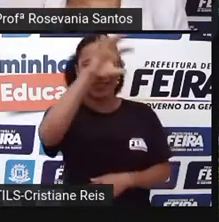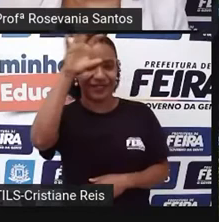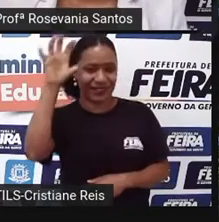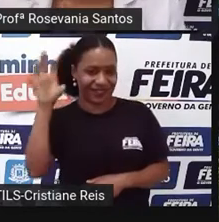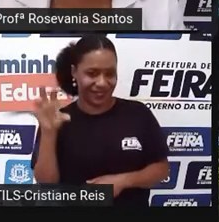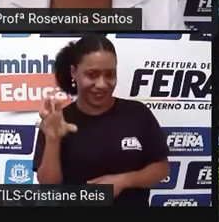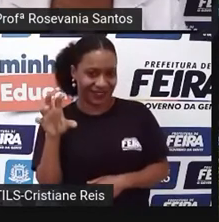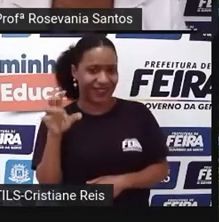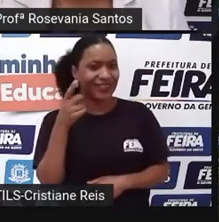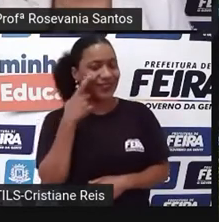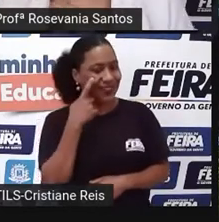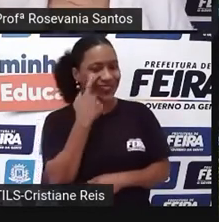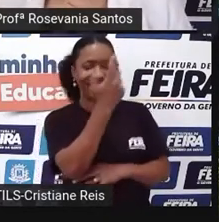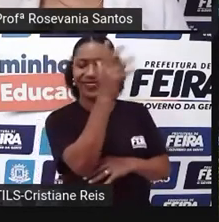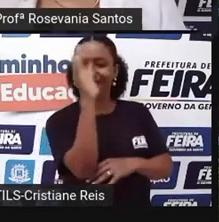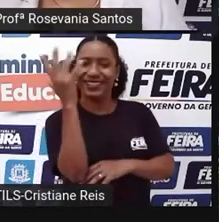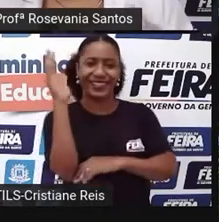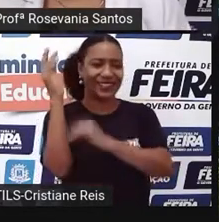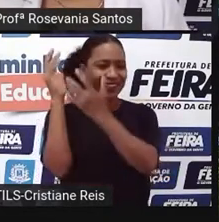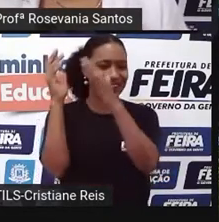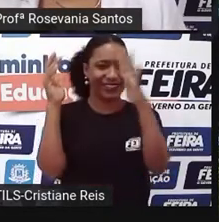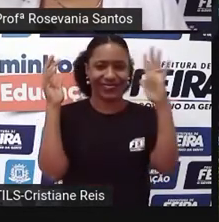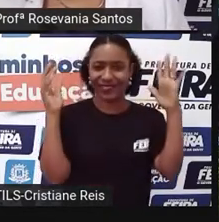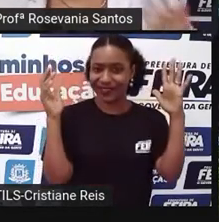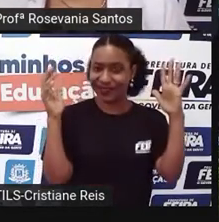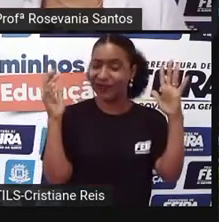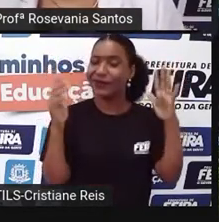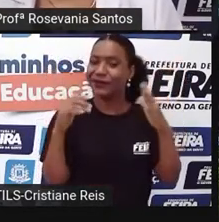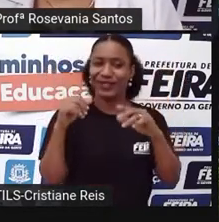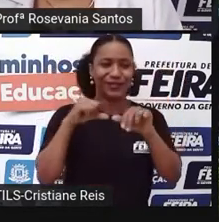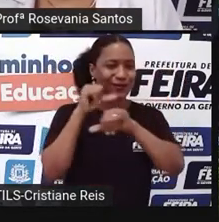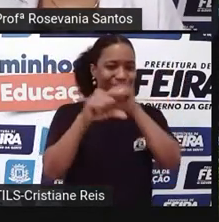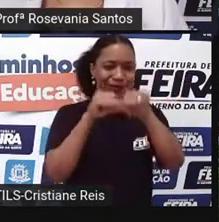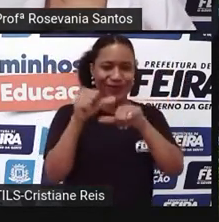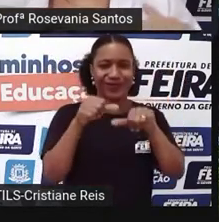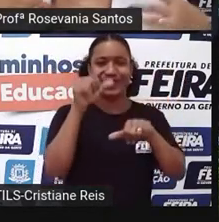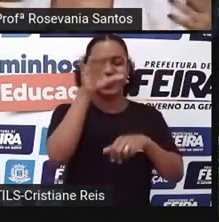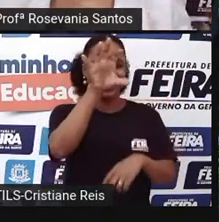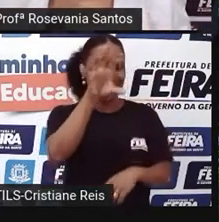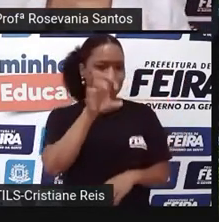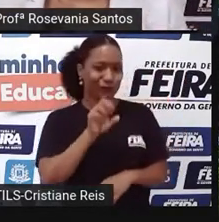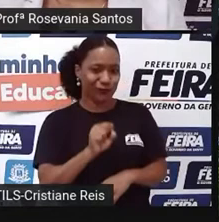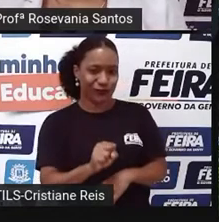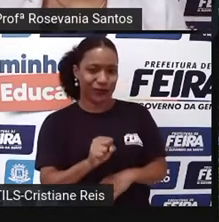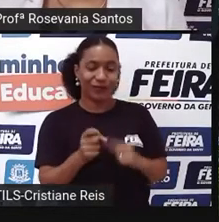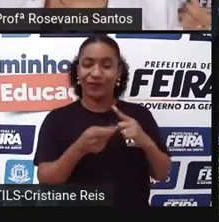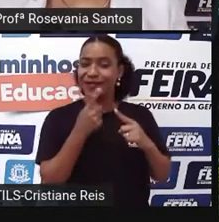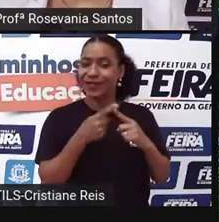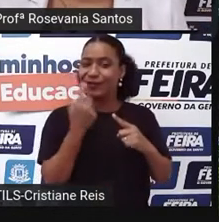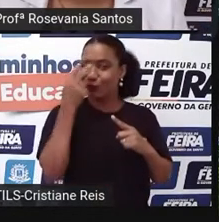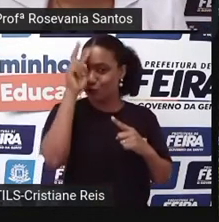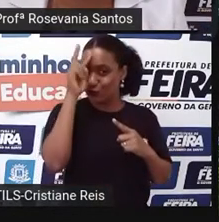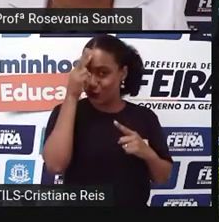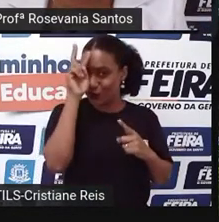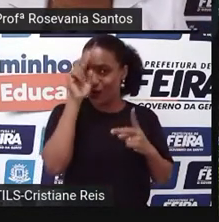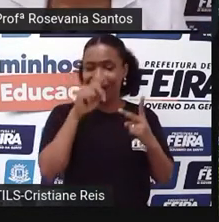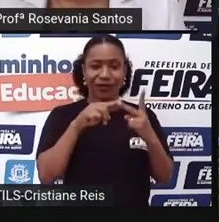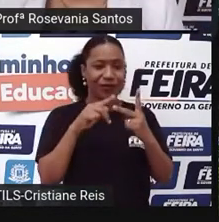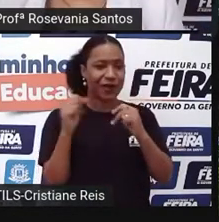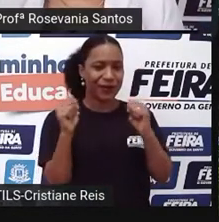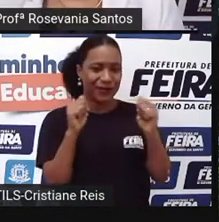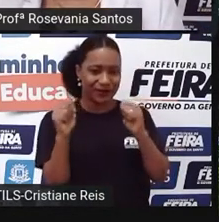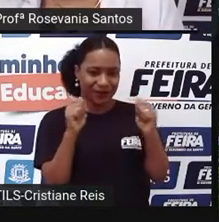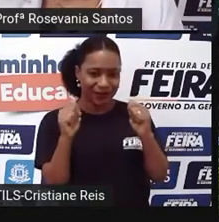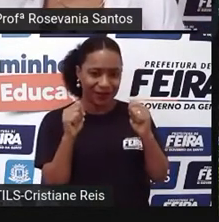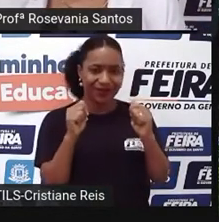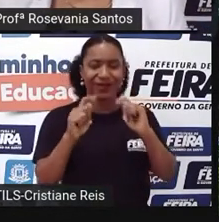falando do quadro natural. E essa região aí, eu comecei falando primeiro, né, dos aspectos históricos, dos aspectos econômicos,